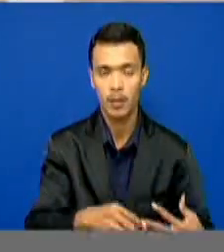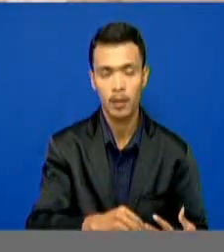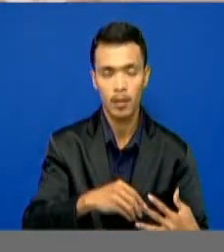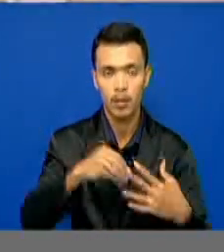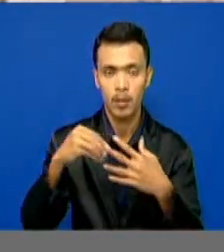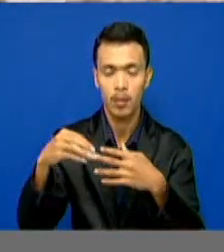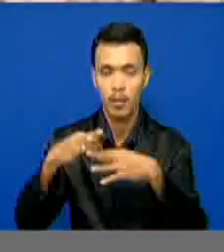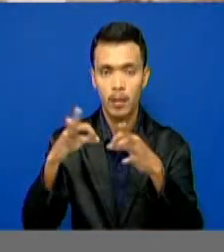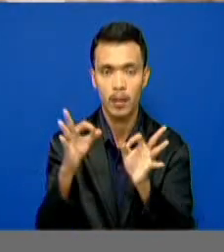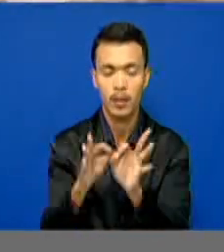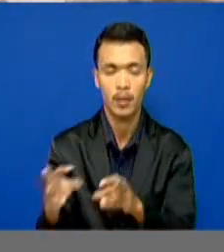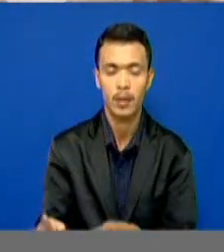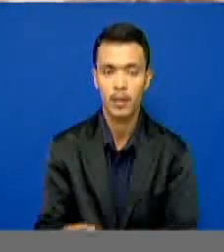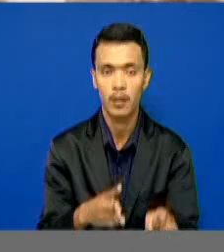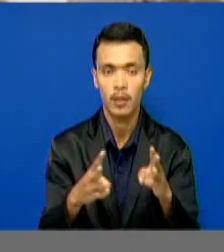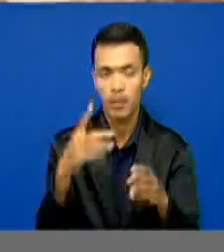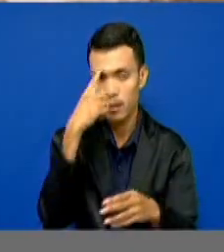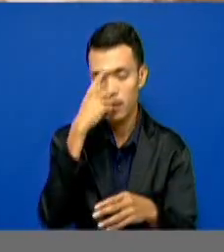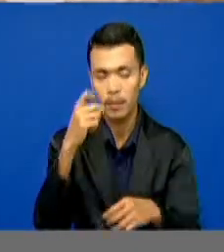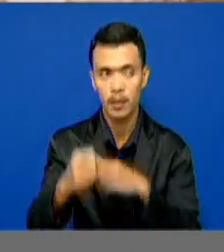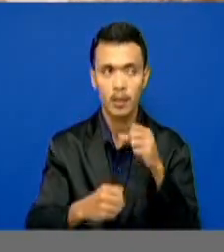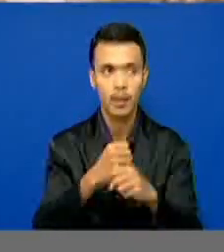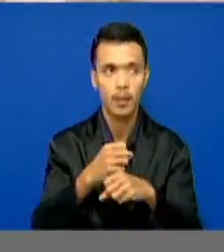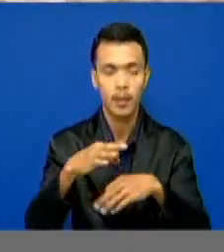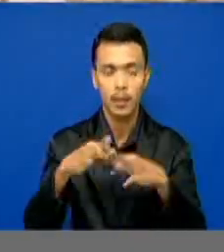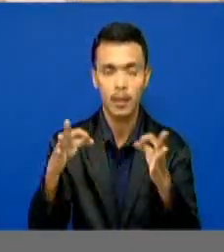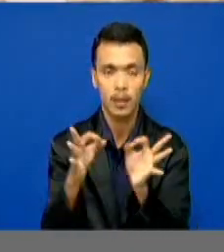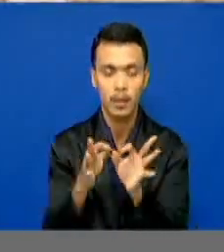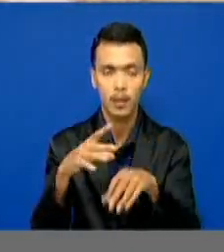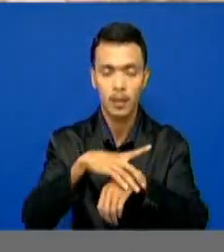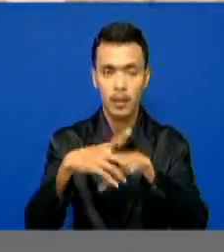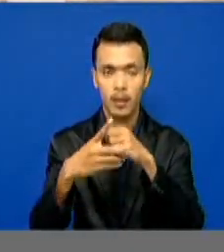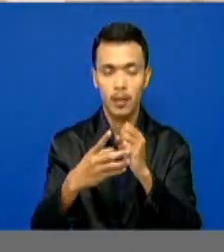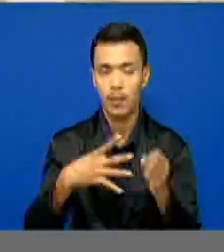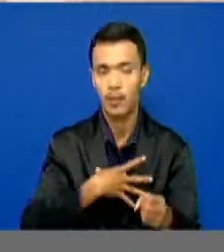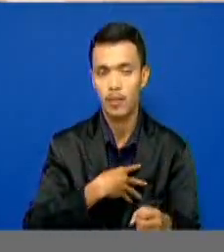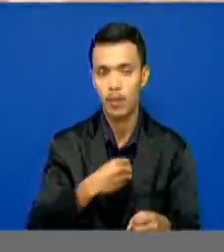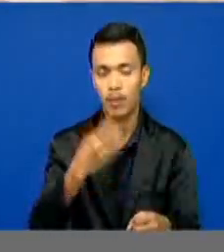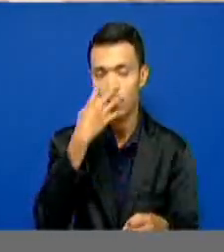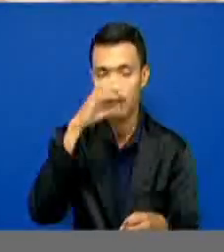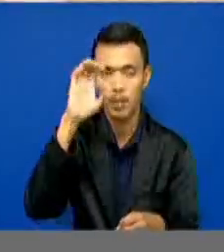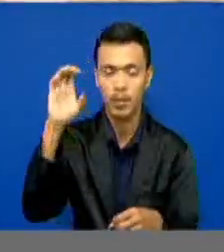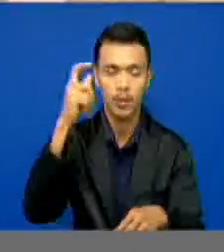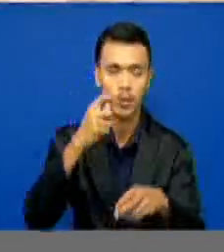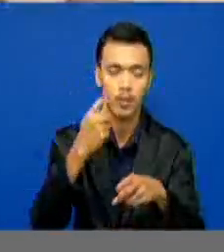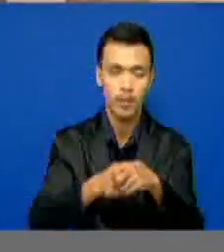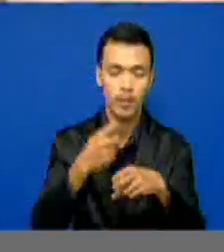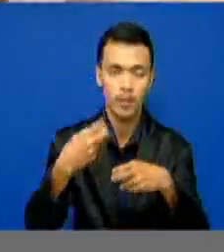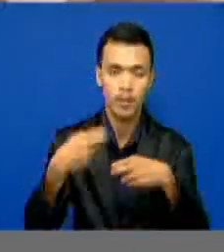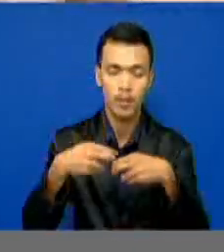estrada, tamba kadatinan ateru horai muting no tempo ba loron fo impacto ba comunidade ni saúde no tempo udan